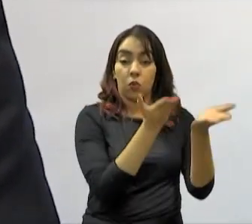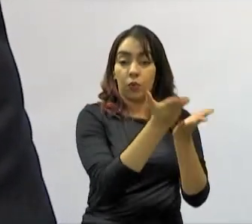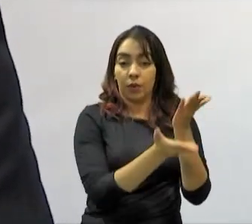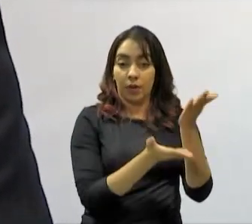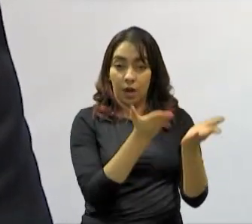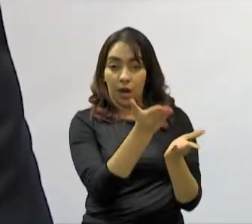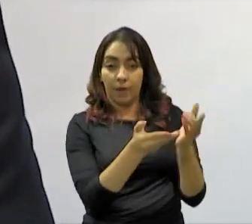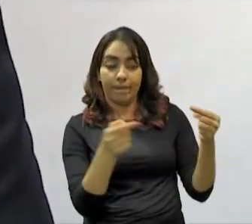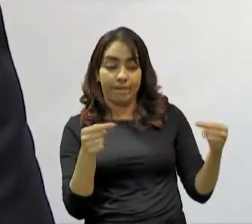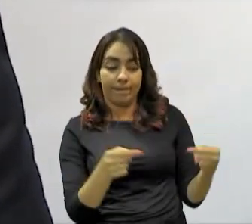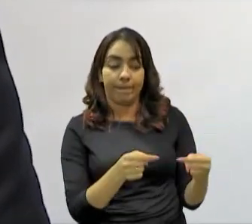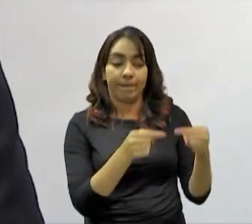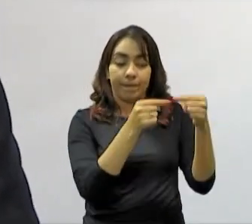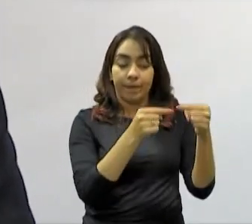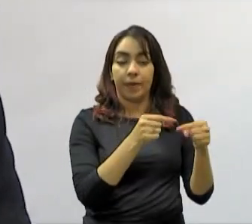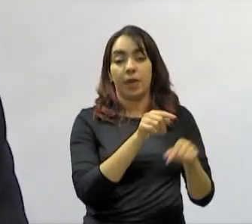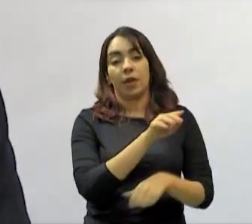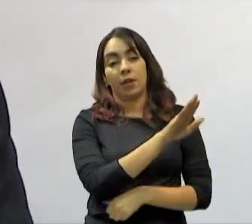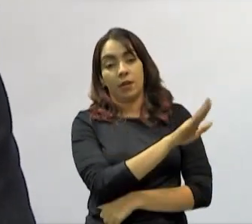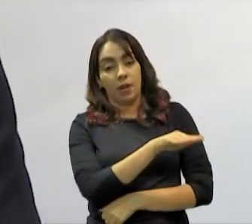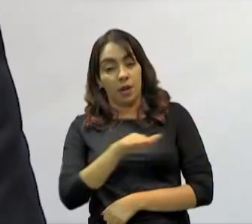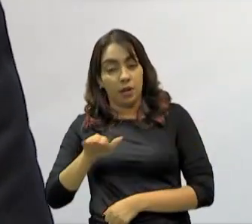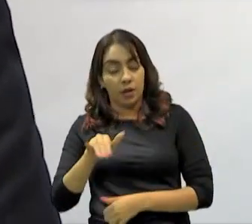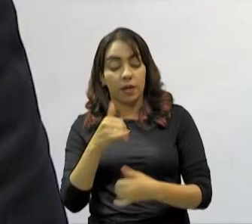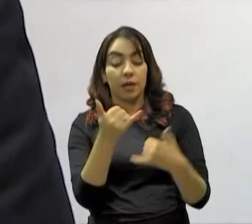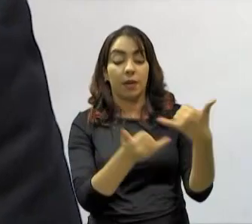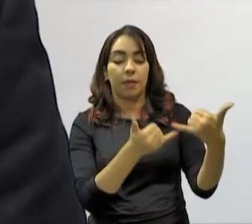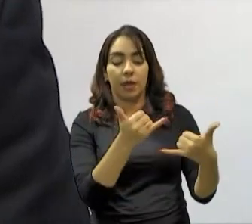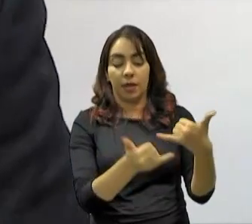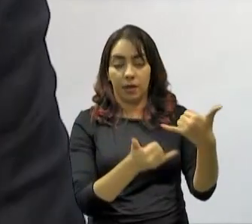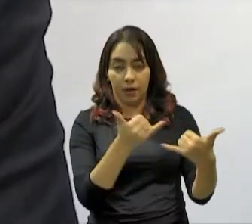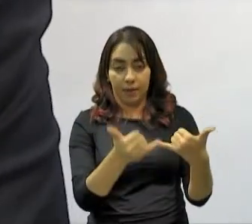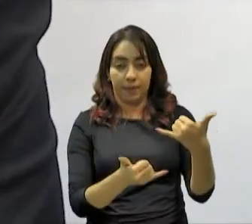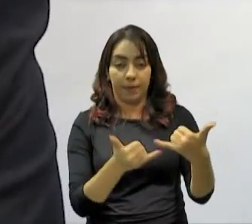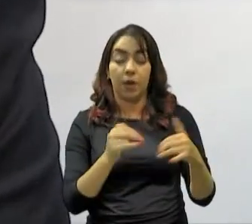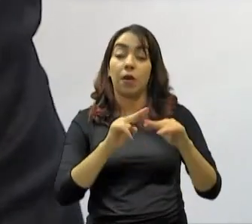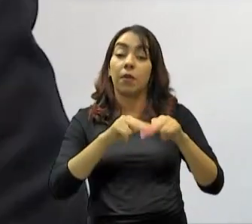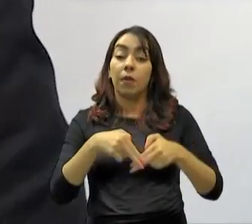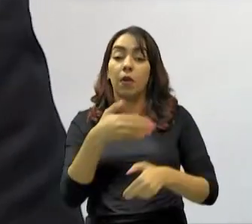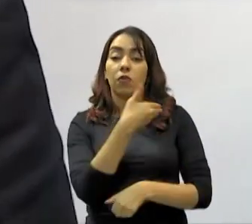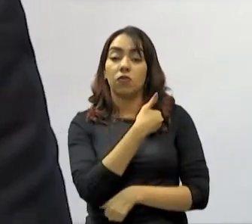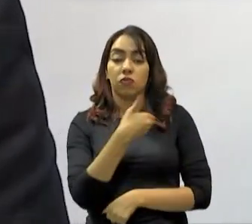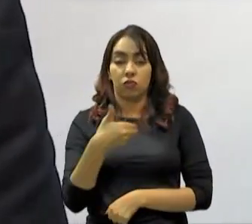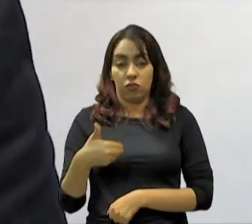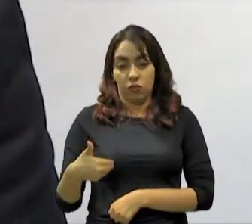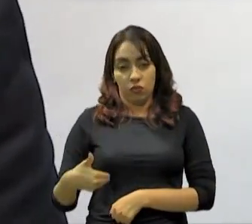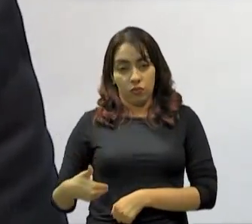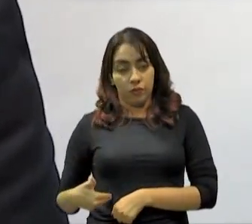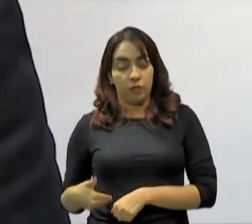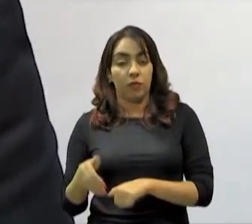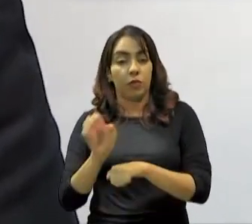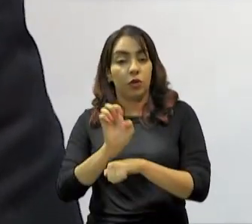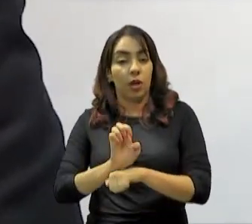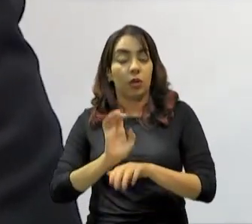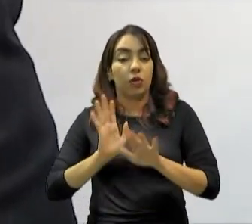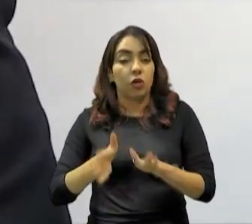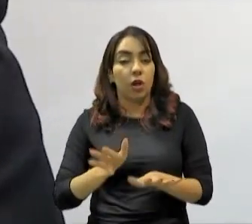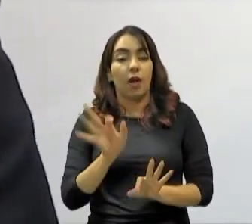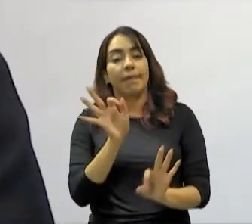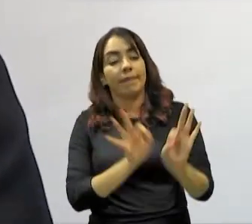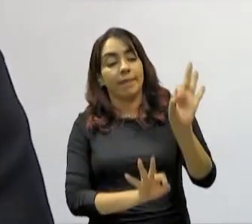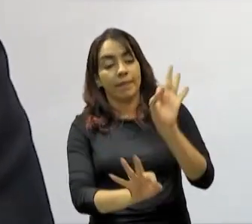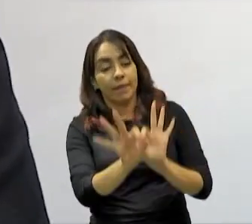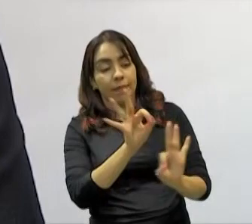condição da criança brincar. Então, o governo do estado, através de projetos de areninhas, de praças mais infância em todas